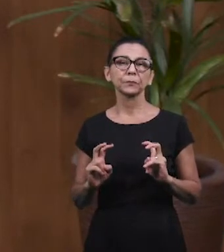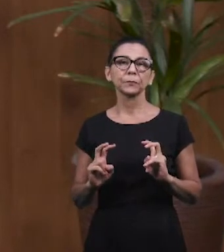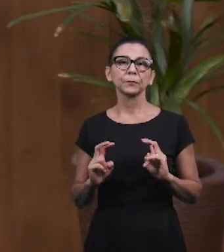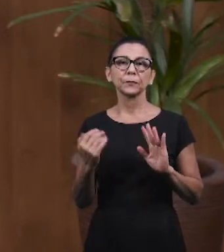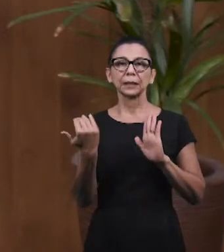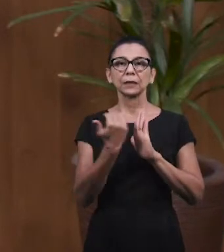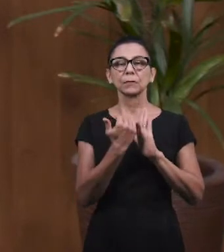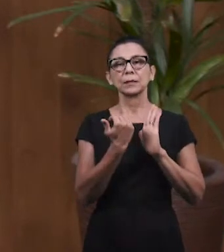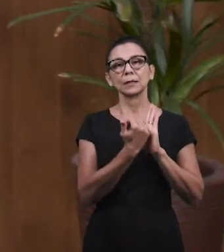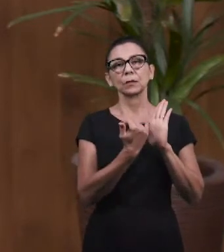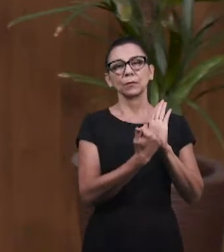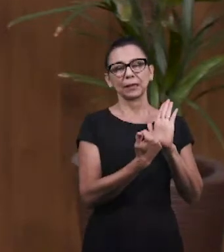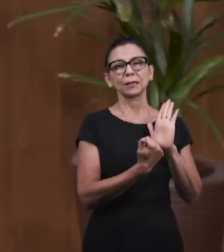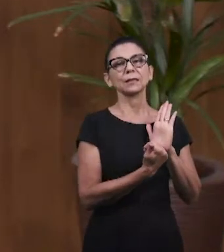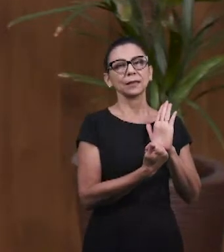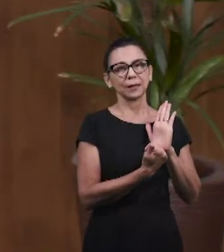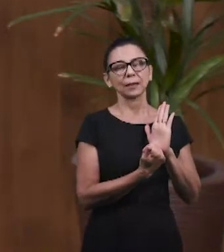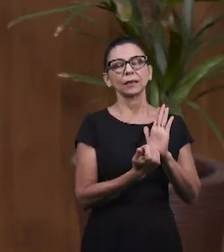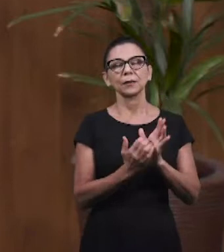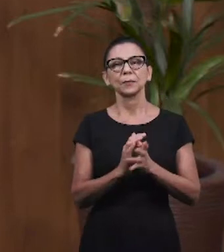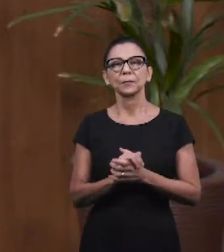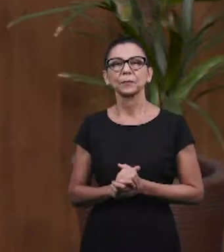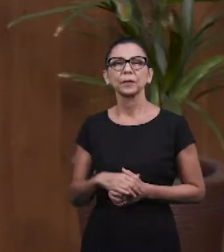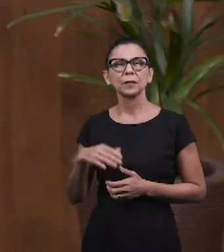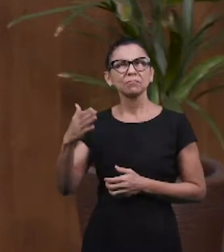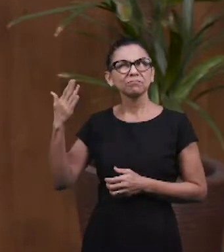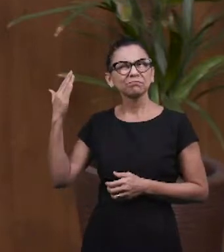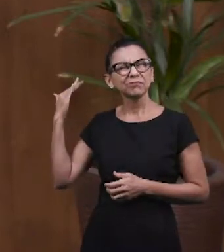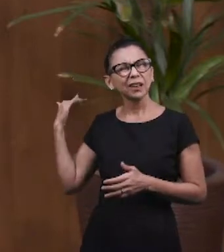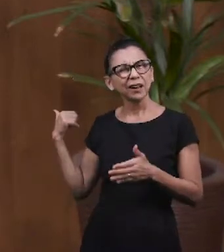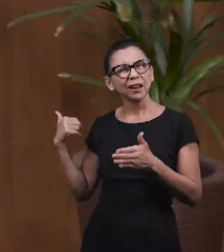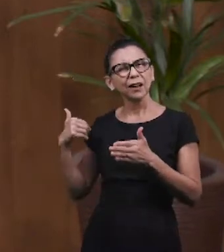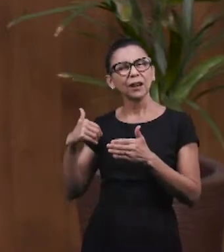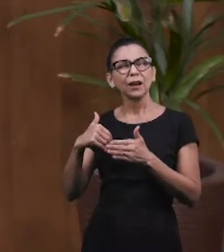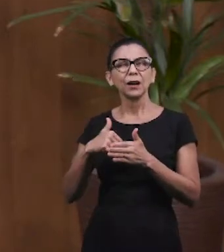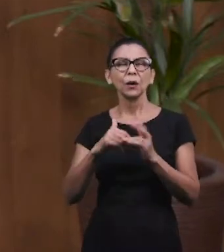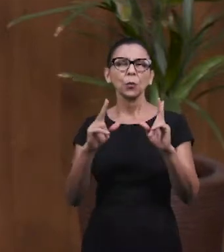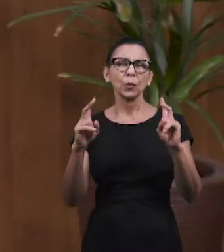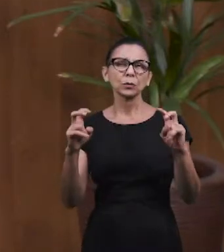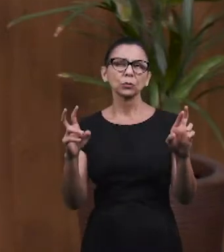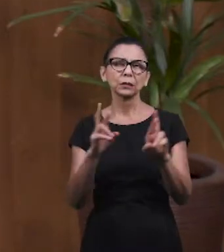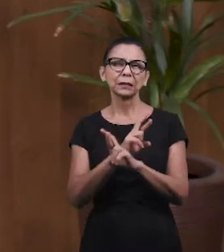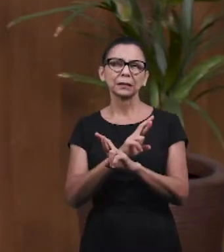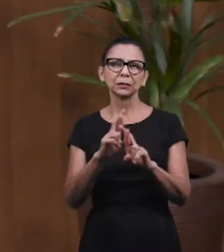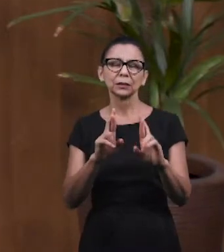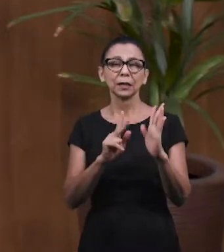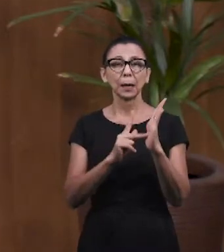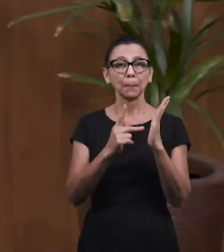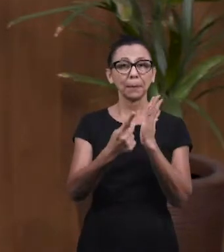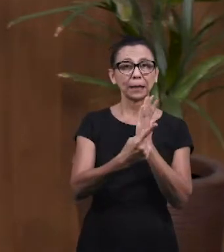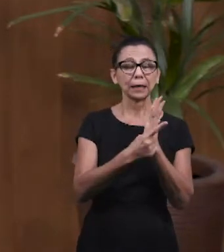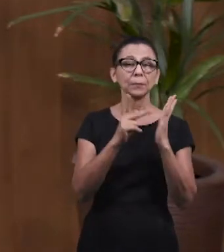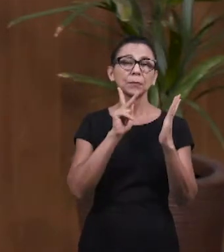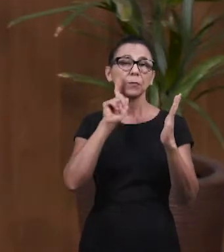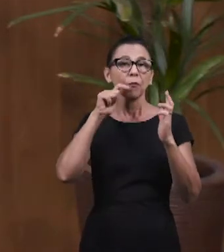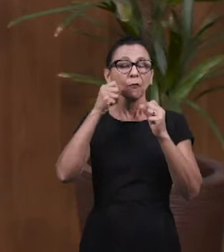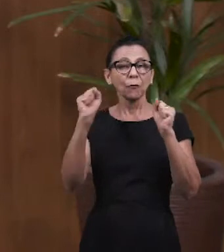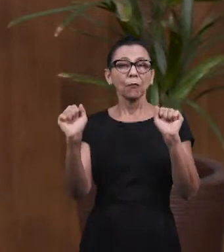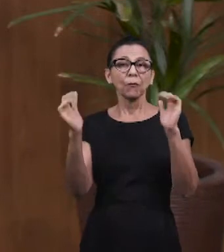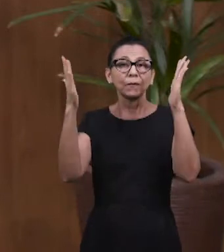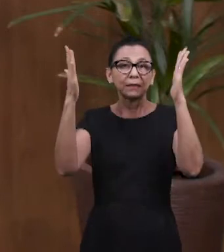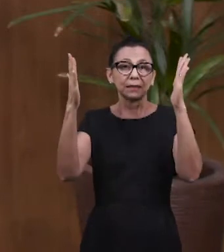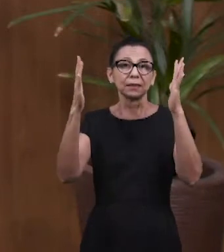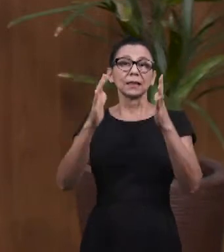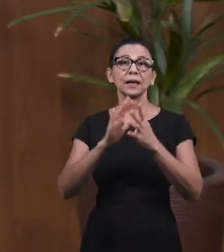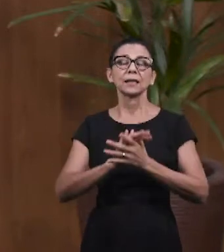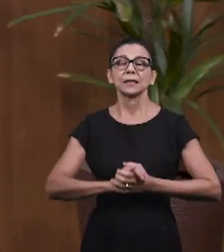uma sequência do assunto que vem sendo abordado, que é relacionado à parábola da grande ceia, que são